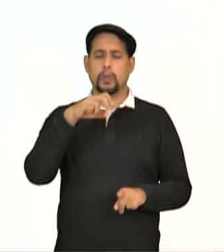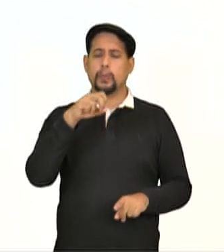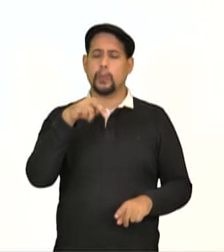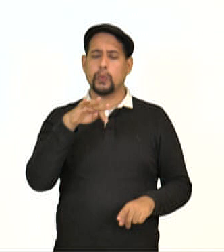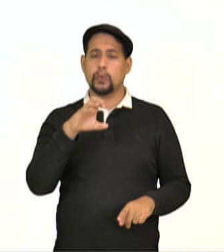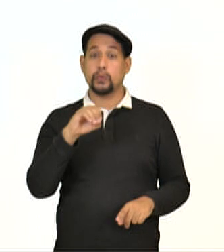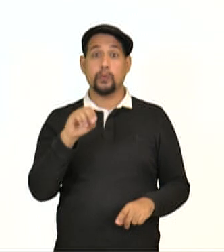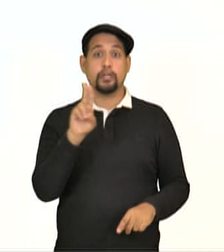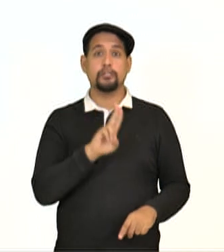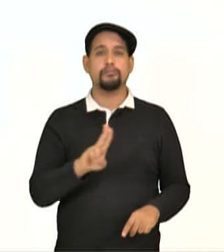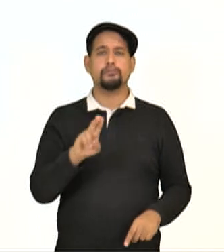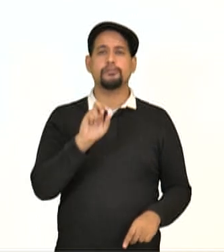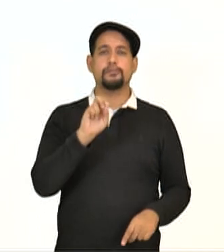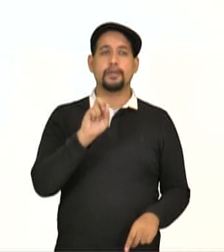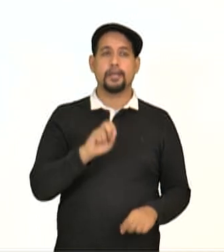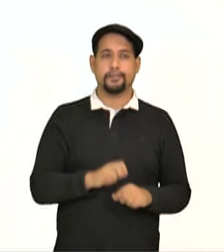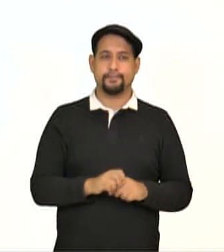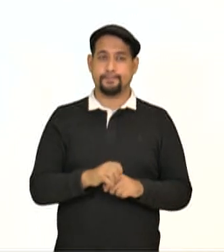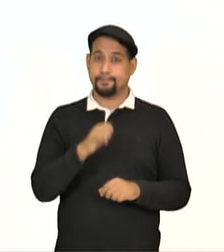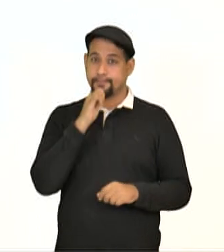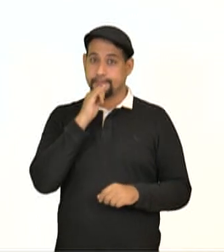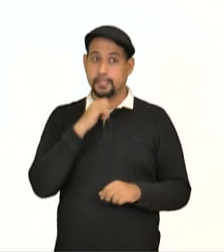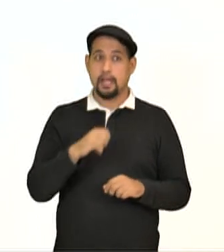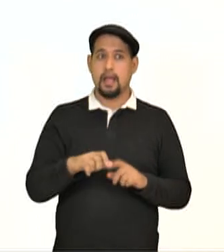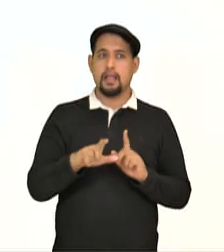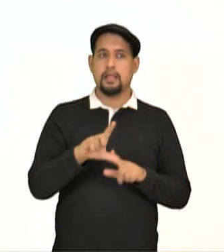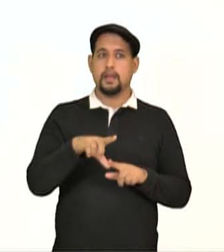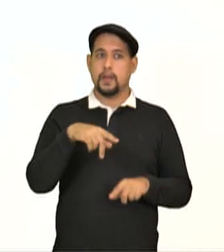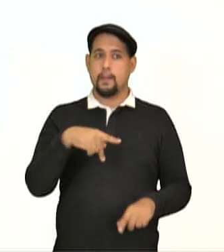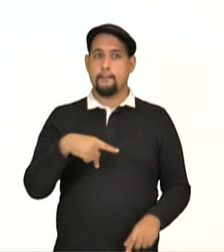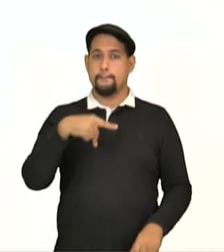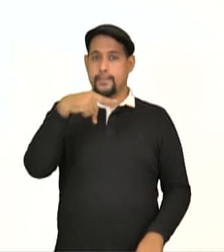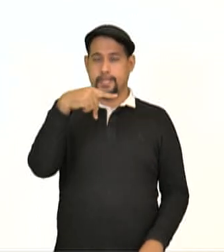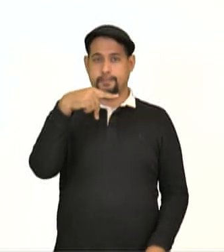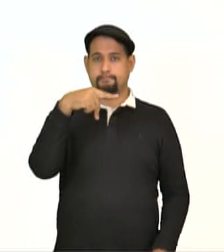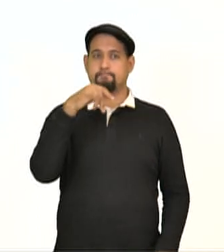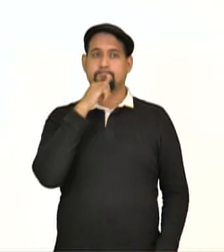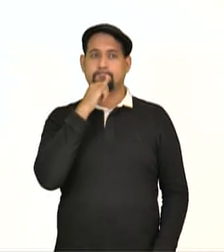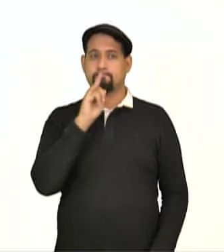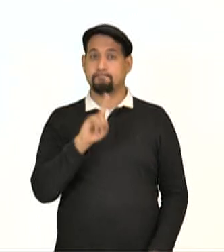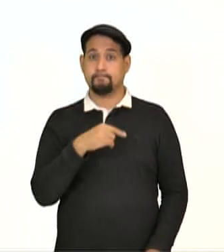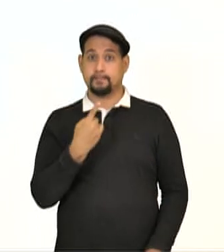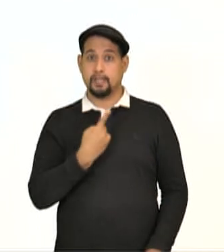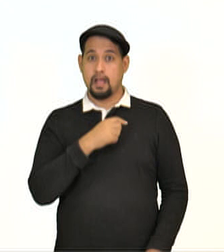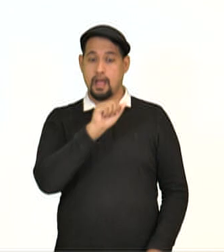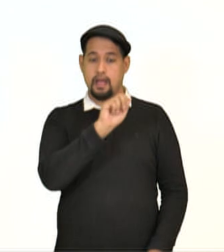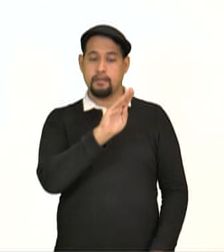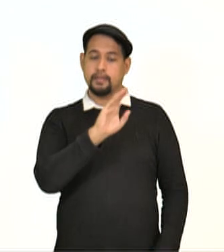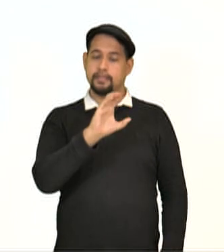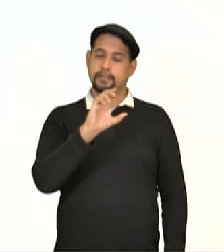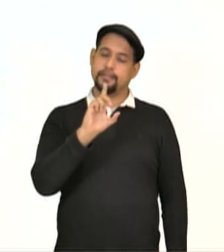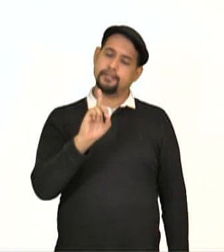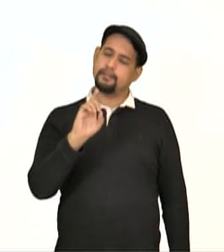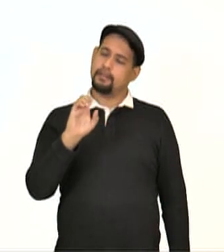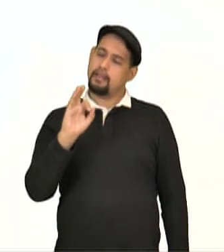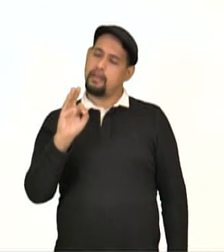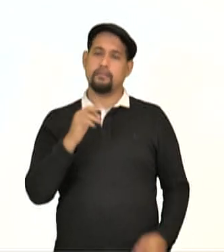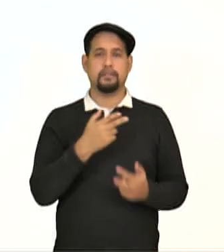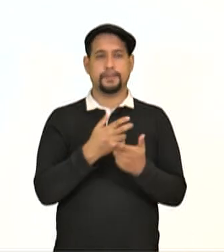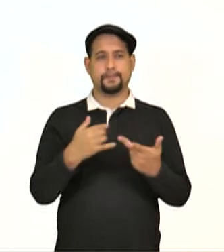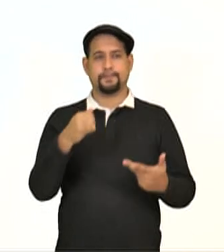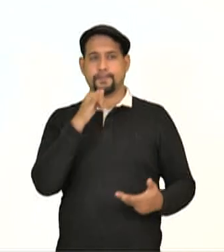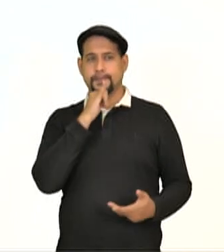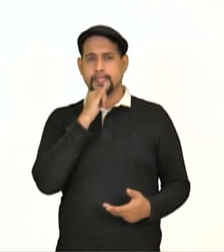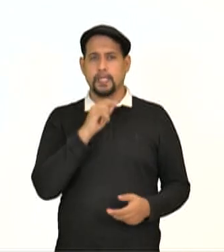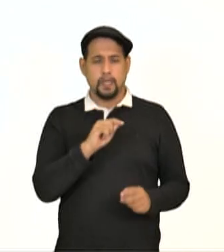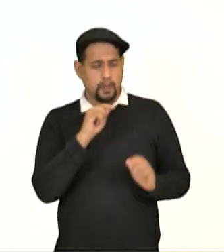gente usa a letra maiúscula do nosso alfabeto. Olha lá, do nosso alfabeto, A, B, C. Então, quando eu tenho aqui, ó,